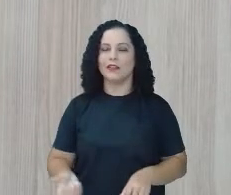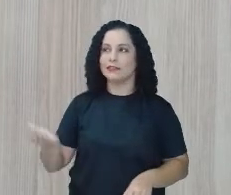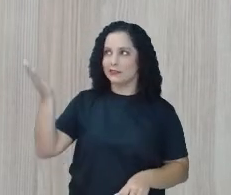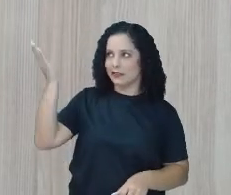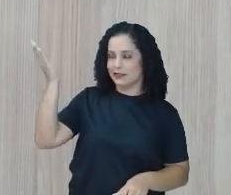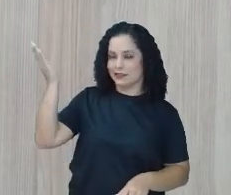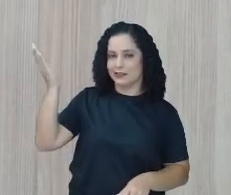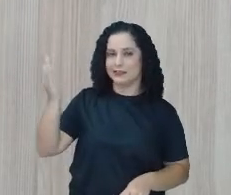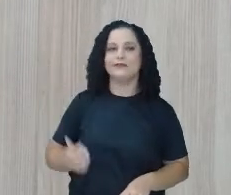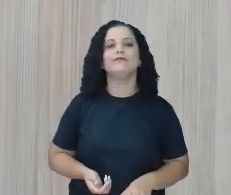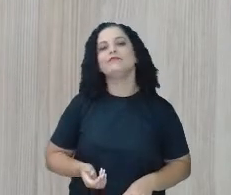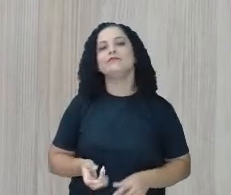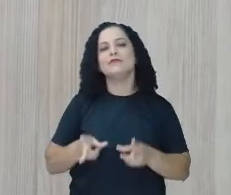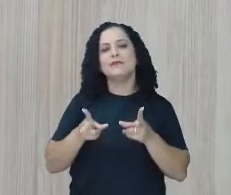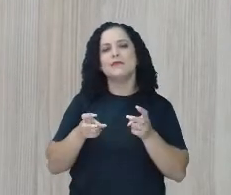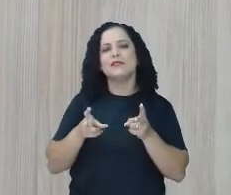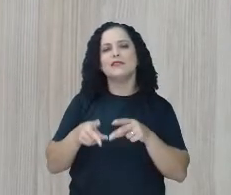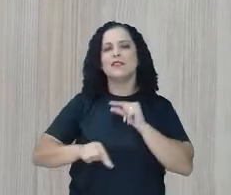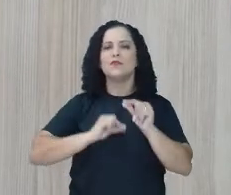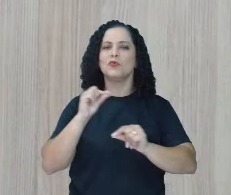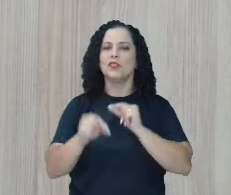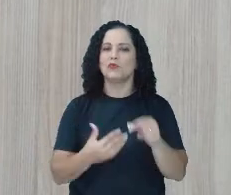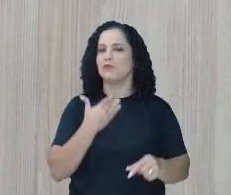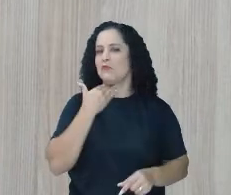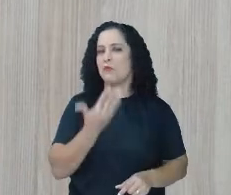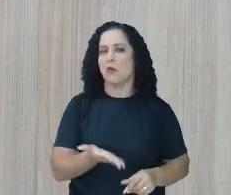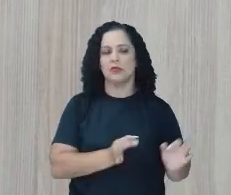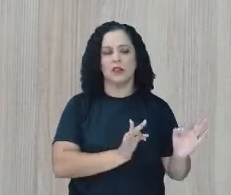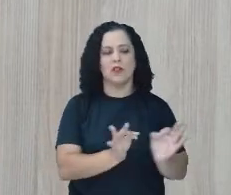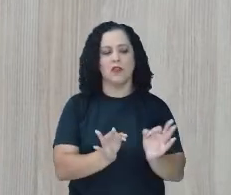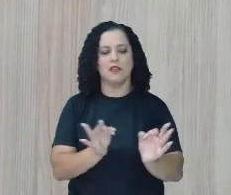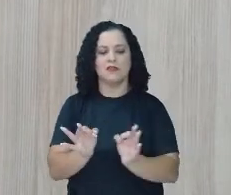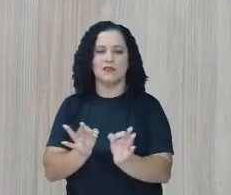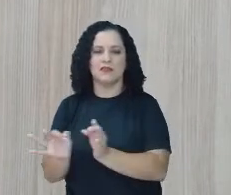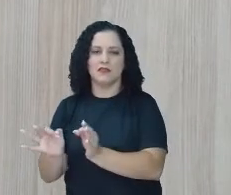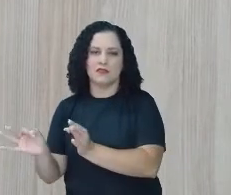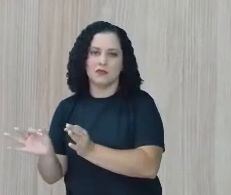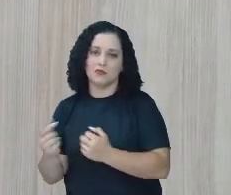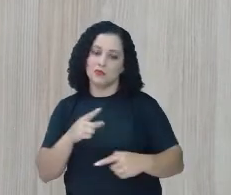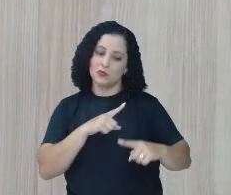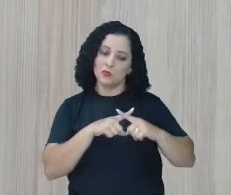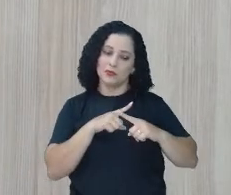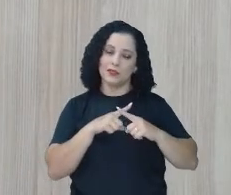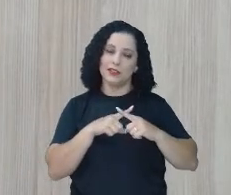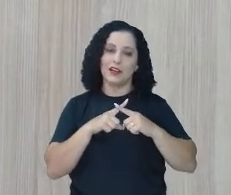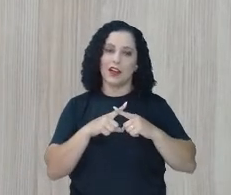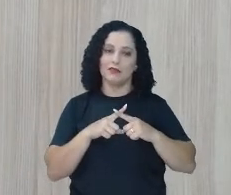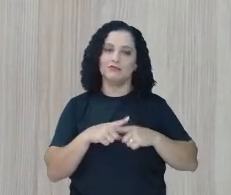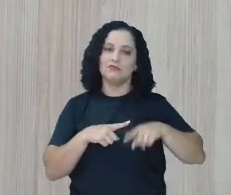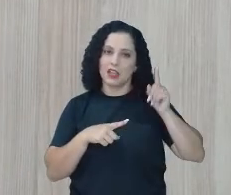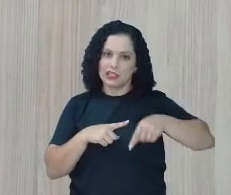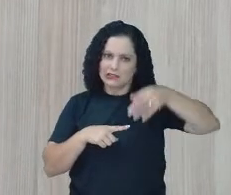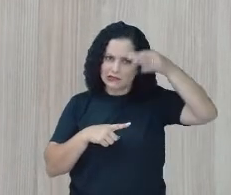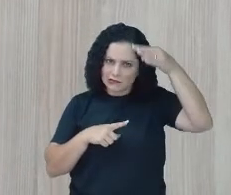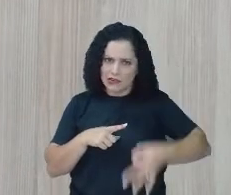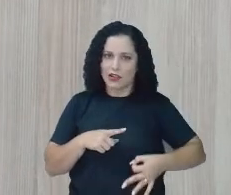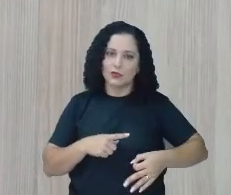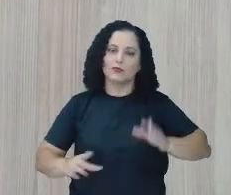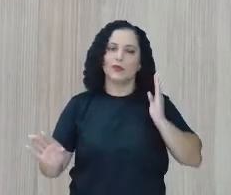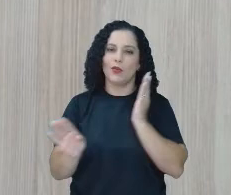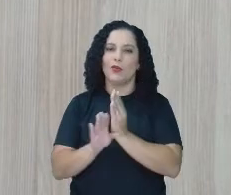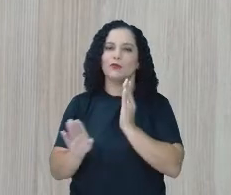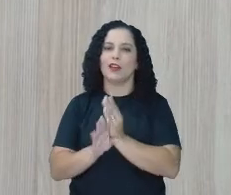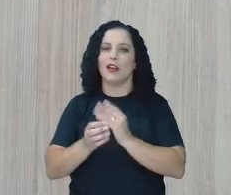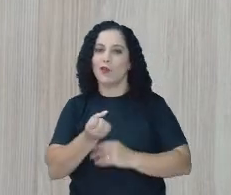produto, você nota que não importa a ordem, né, que você vai multiplicar esses valores, tá bom? Multiplicando eles, você